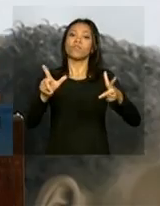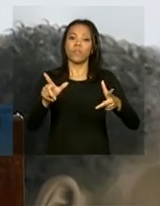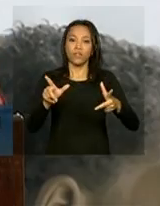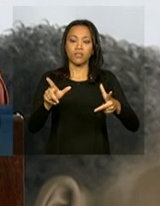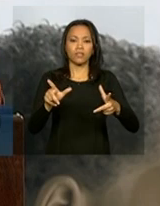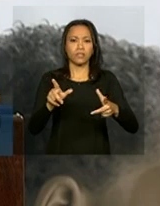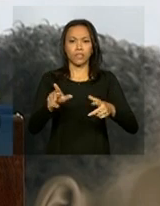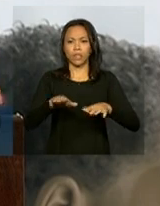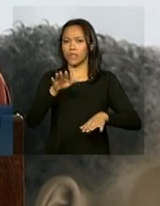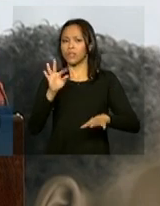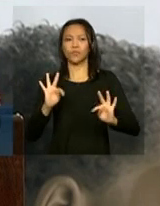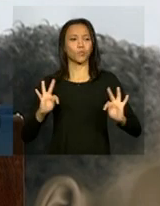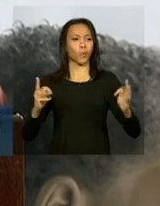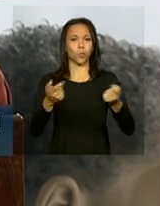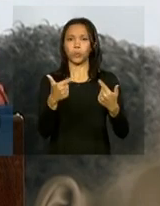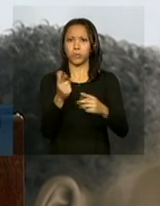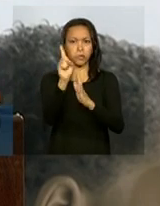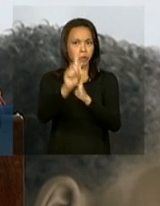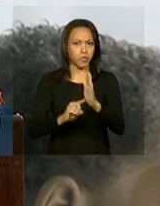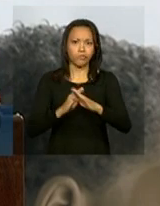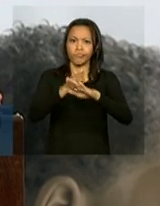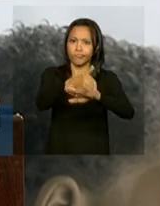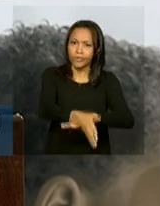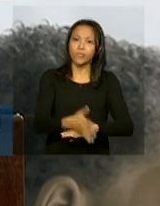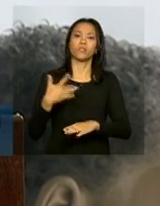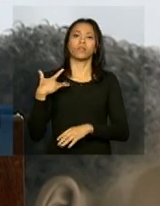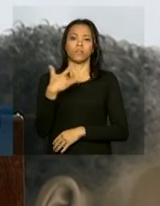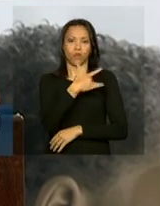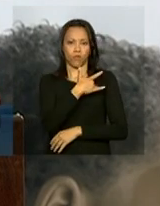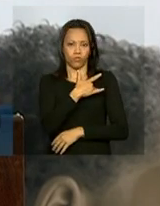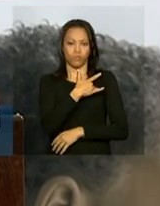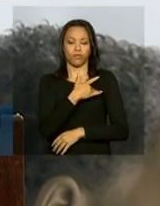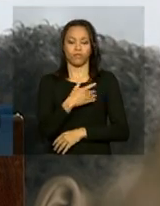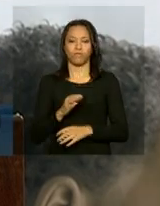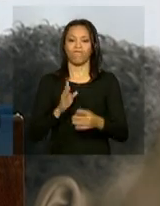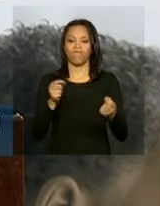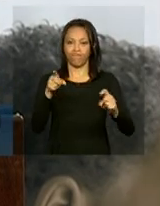no acesso à saúde pública e aos médicos em nosso país.